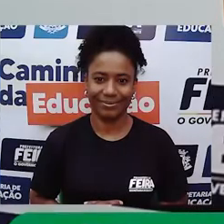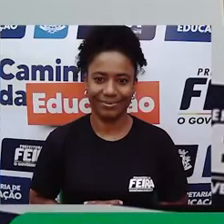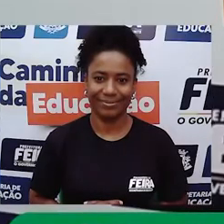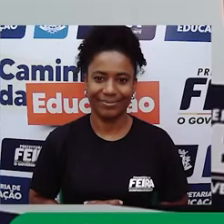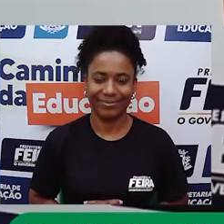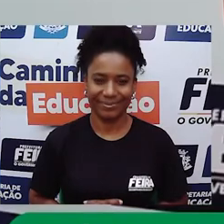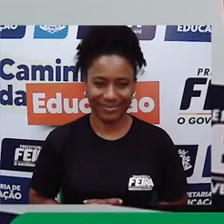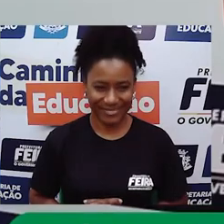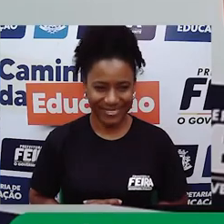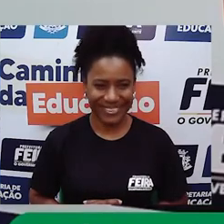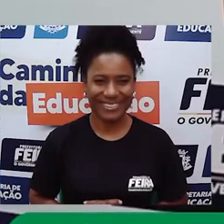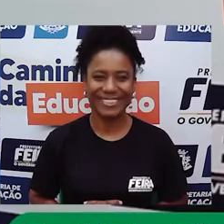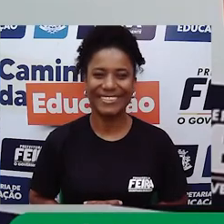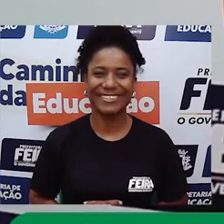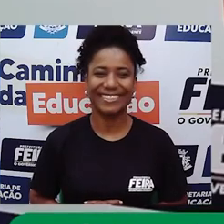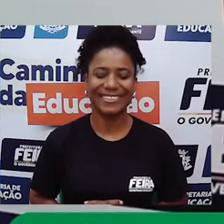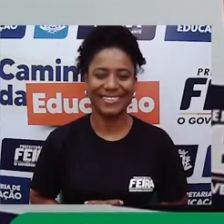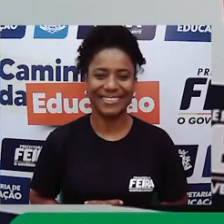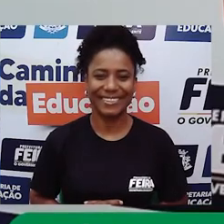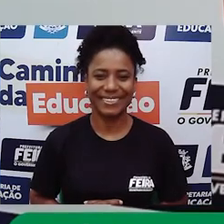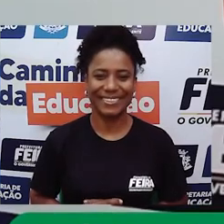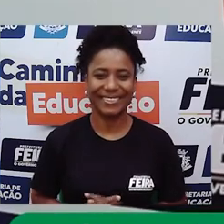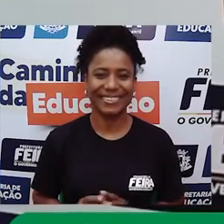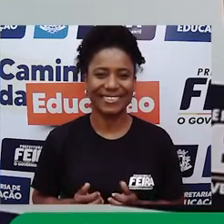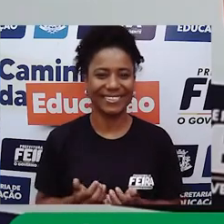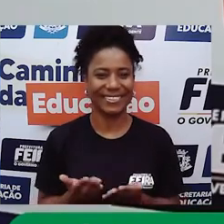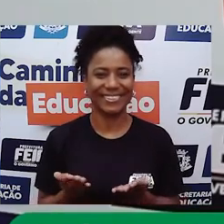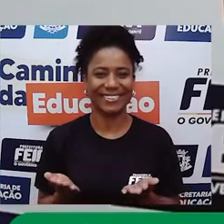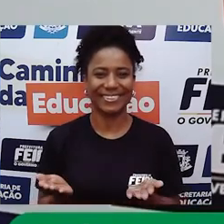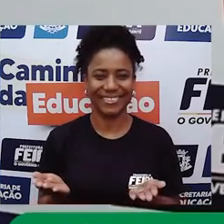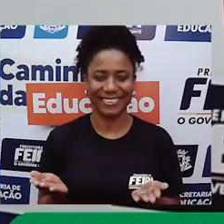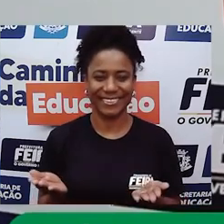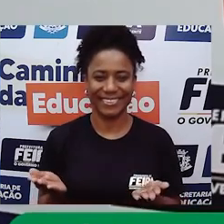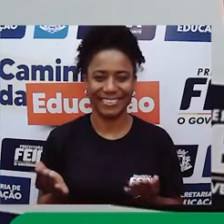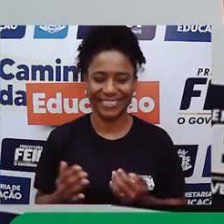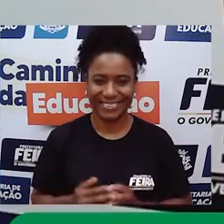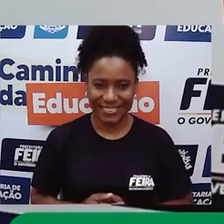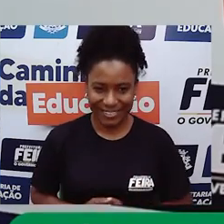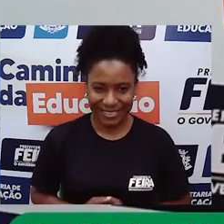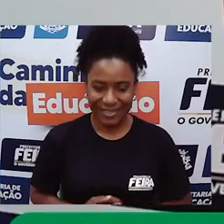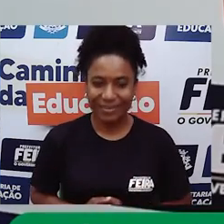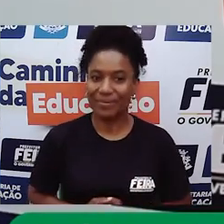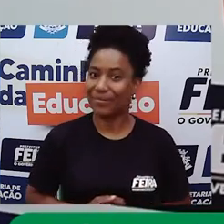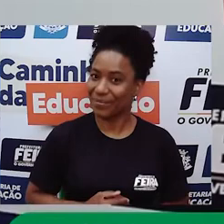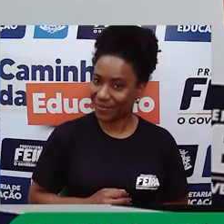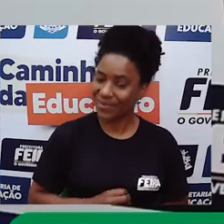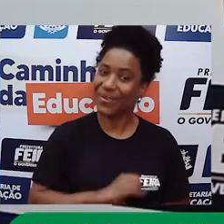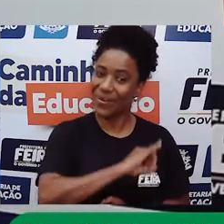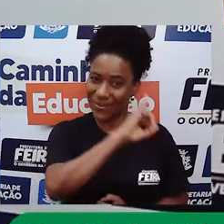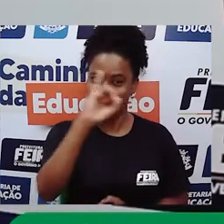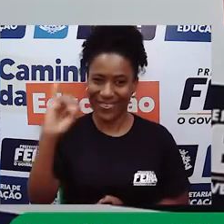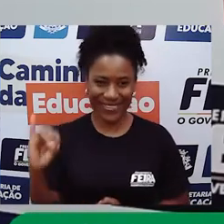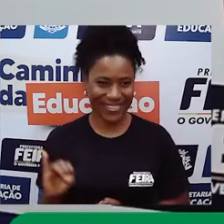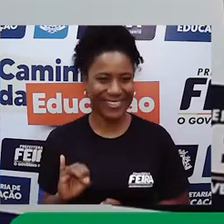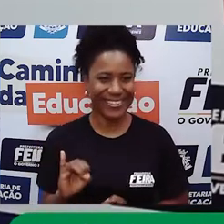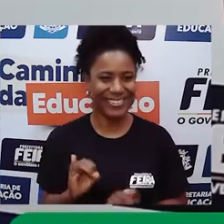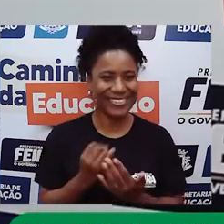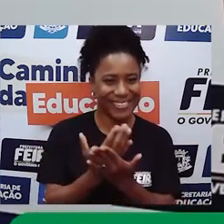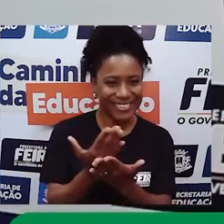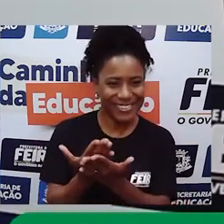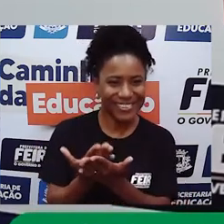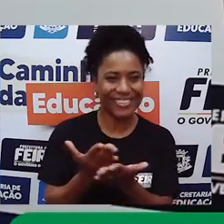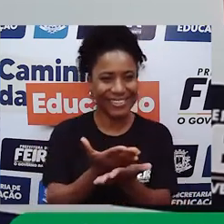Hi everyone, I'm Elsa Silva, I'm an English teacher. Oi, estudantes, eu sou Elsa Silva,